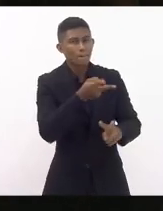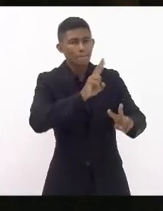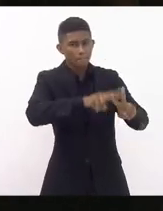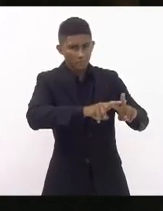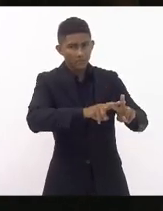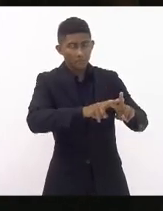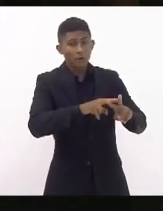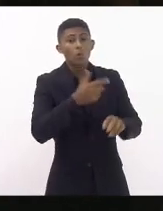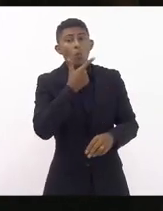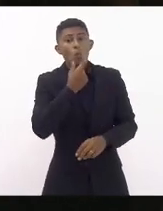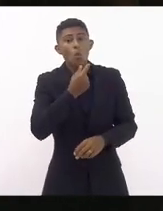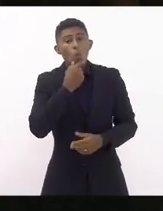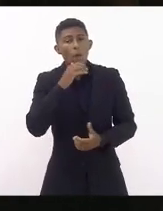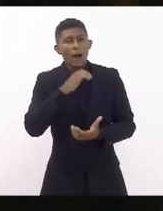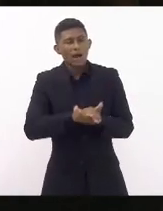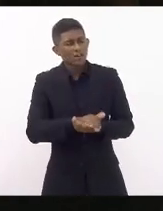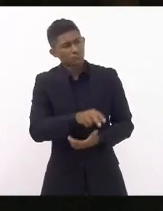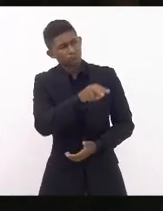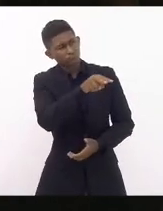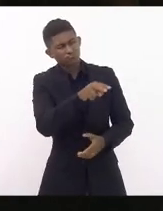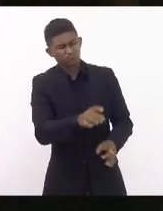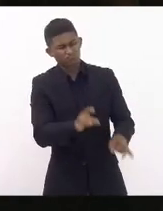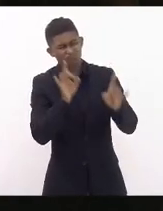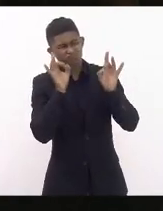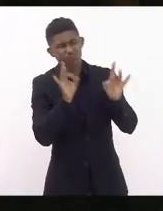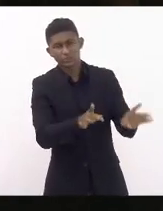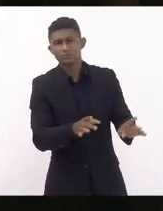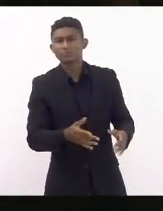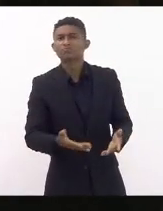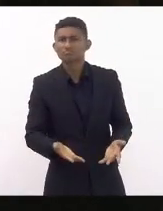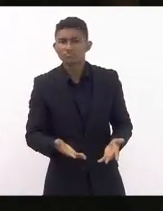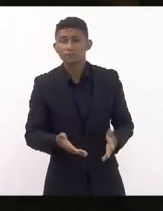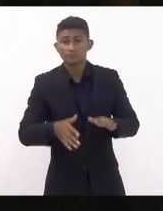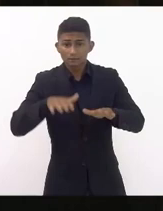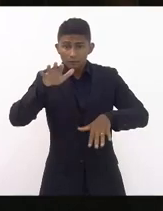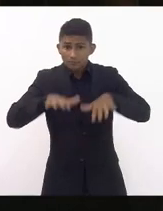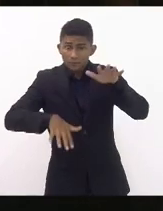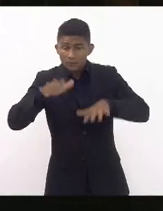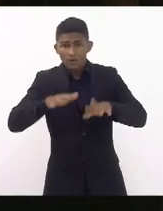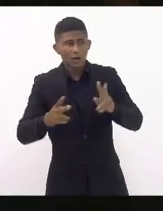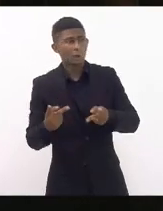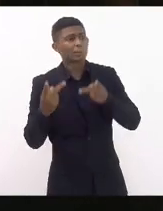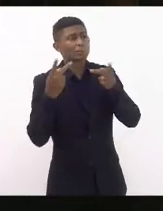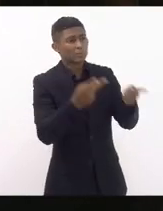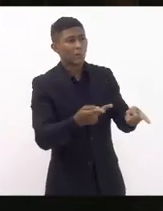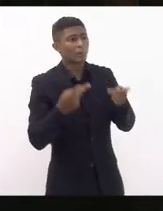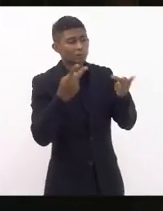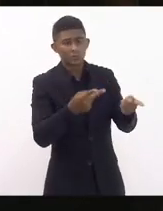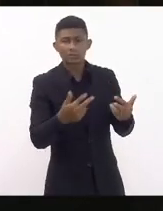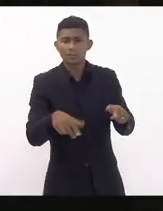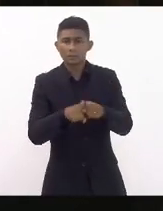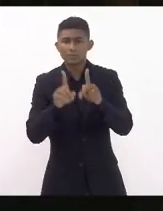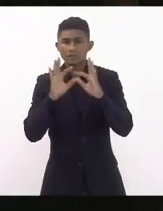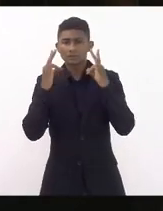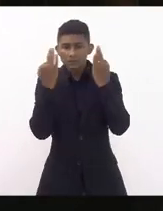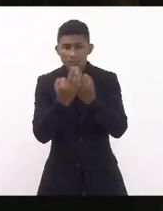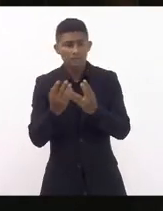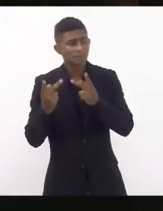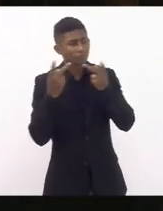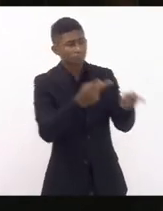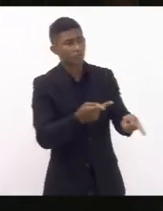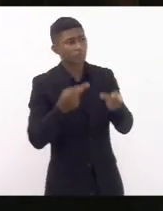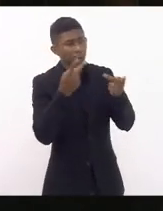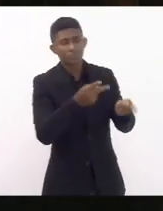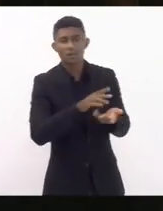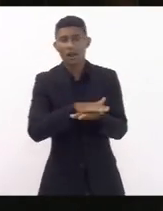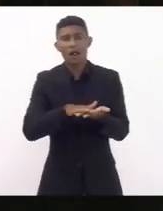pelos seus companheiros. E, às vezes, não recebe visita de famílias. E, além de tudo, nós